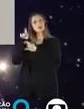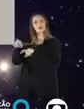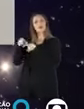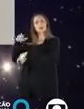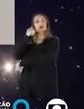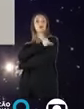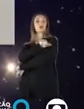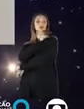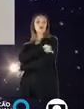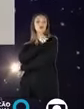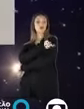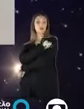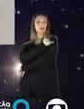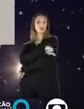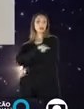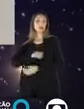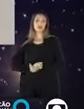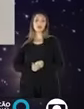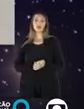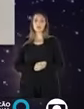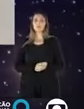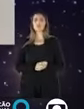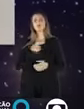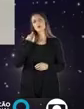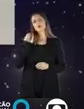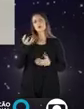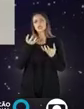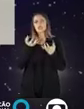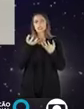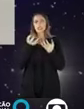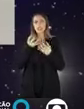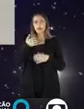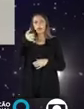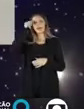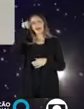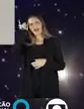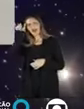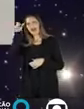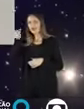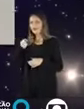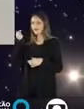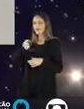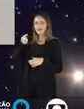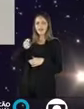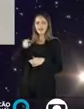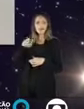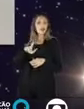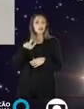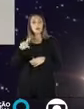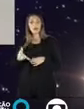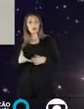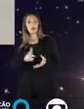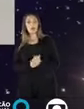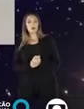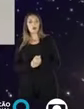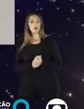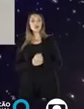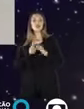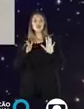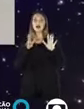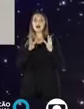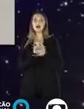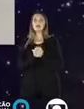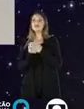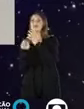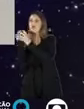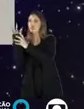Rio de Janeiro, que a ideia era produzir só, era ter umas vaquinhas, tirar um leitinho, andar a cavalo, era um hobby. O sítio já produzia